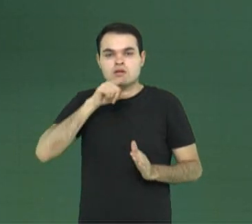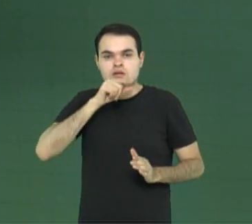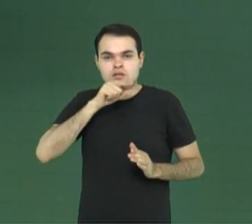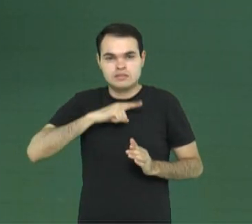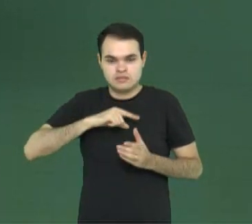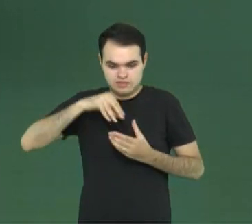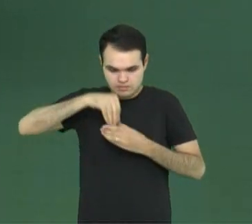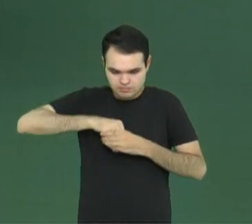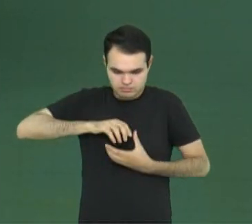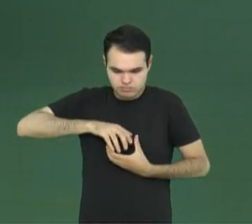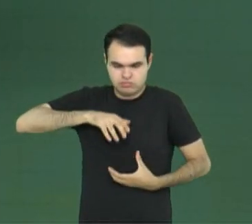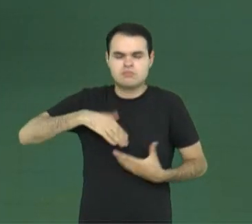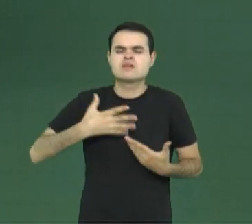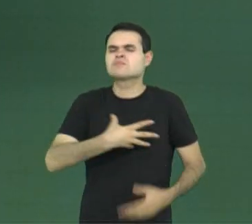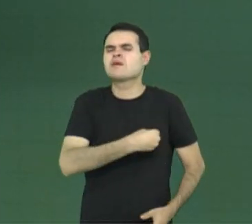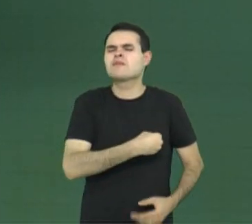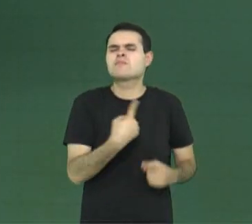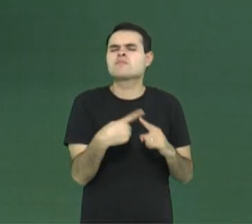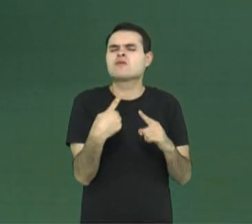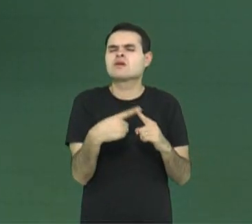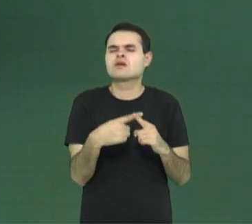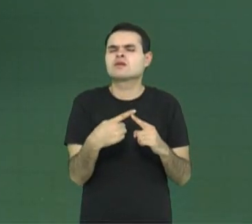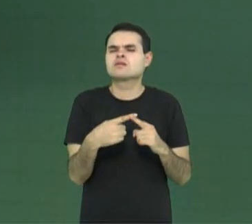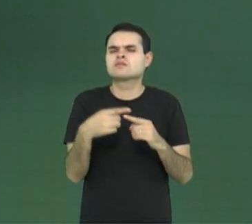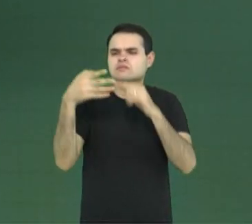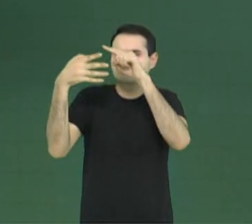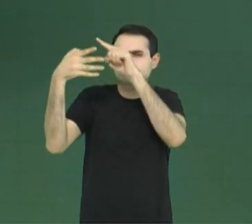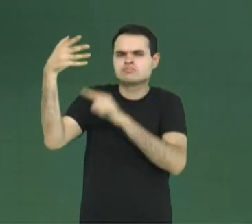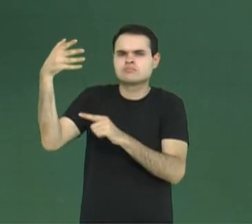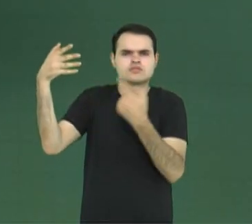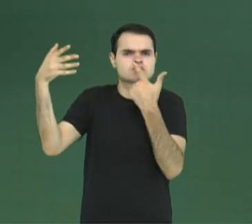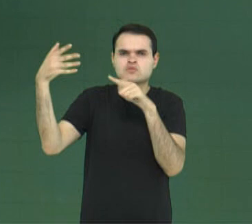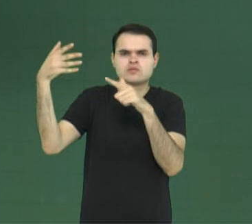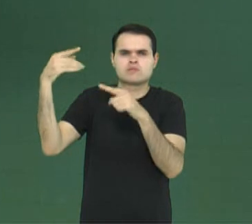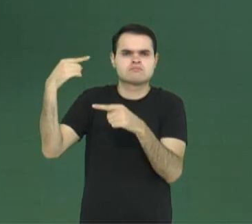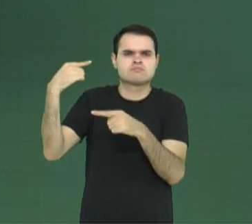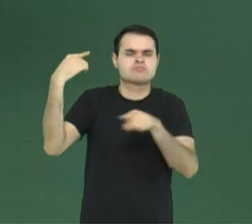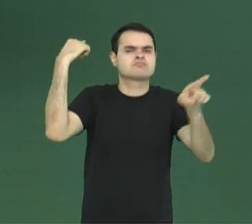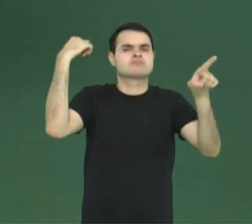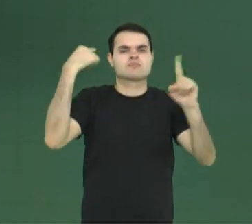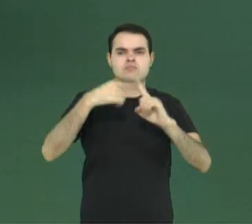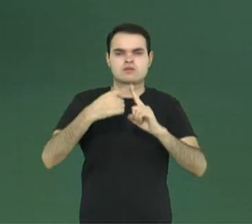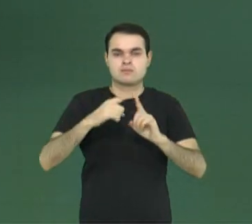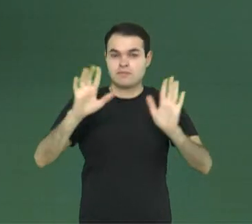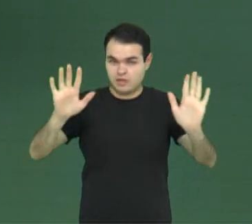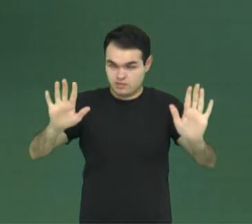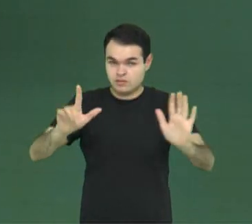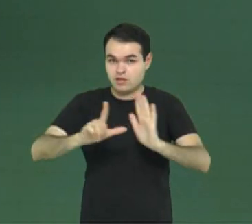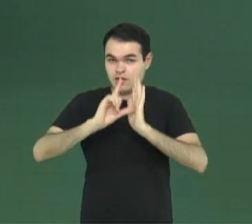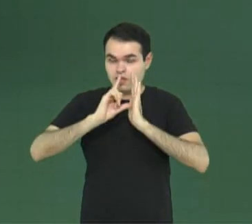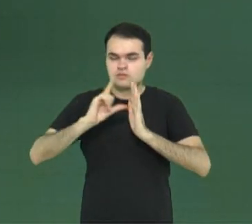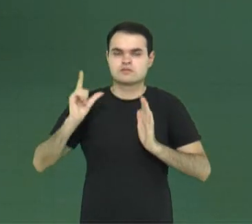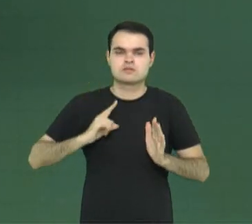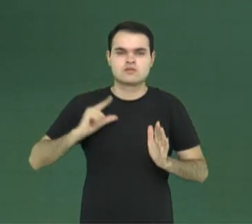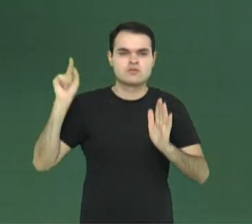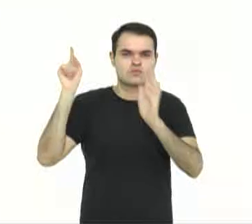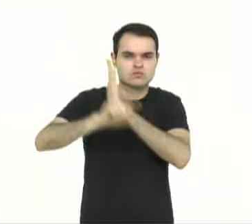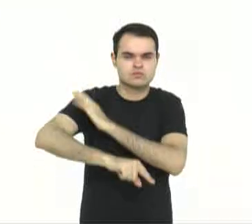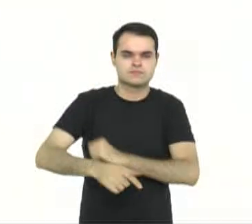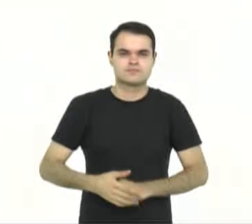Professor, mas e os mamíferos? Por que os mamíferos não estão nessa lista aqui? A gente já vai acompanhar sobre os mamíferos, mas antes trouxe um